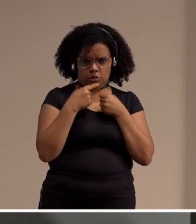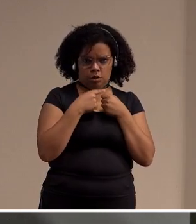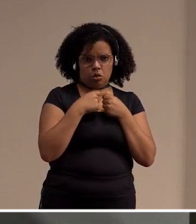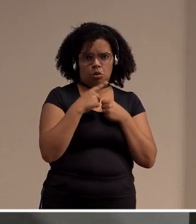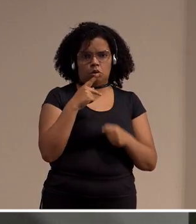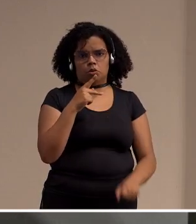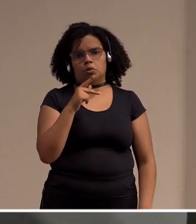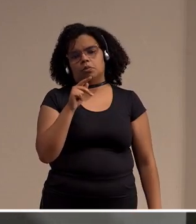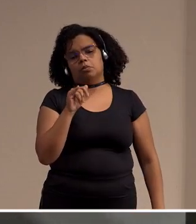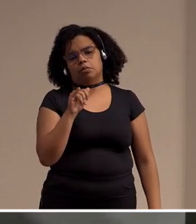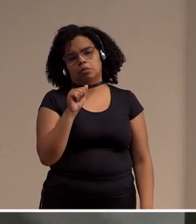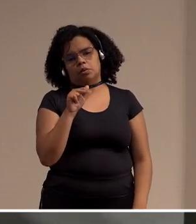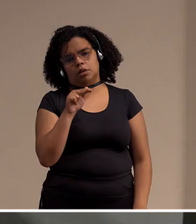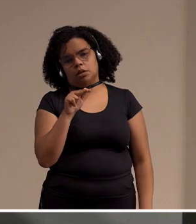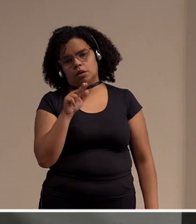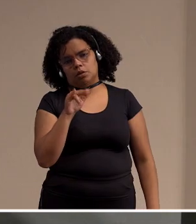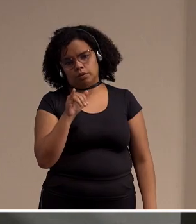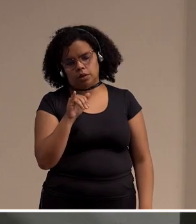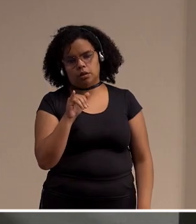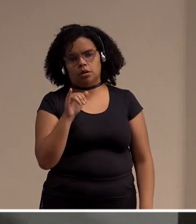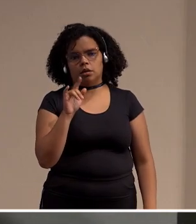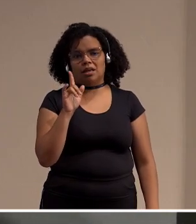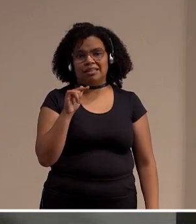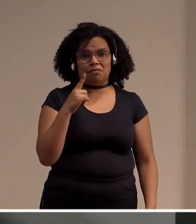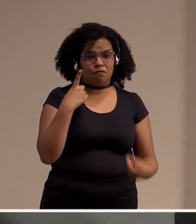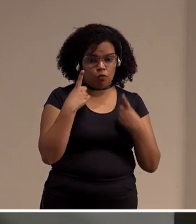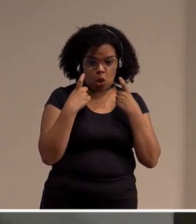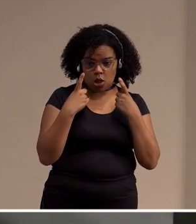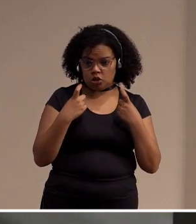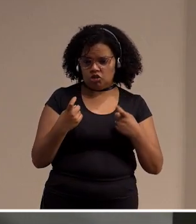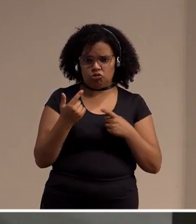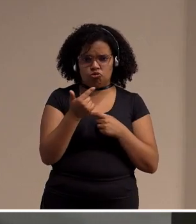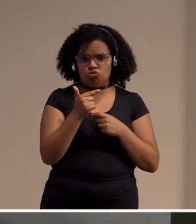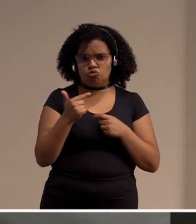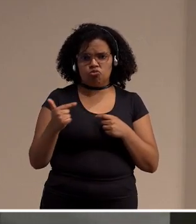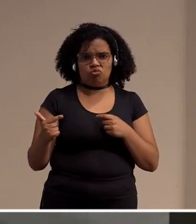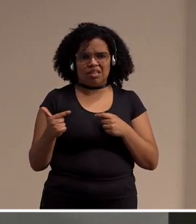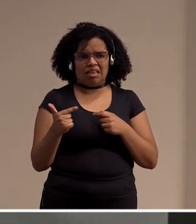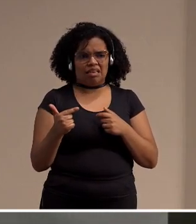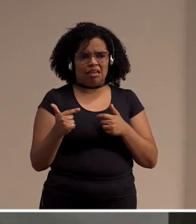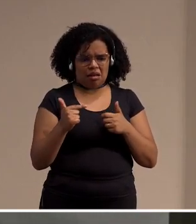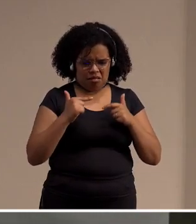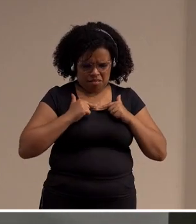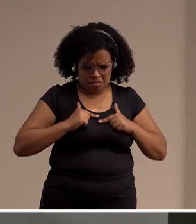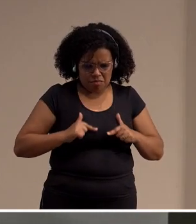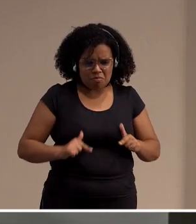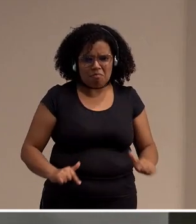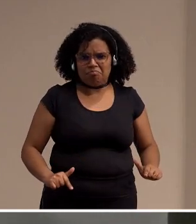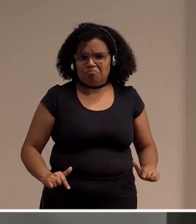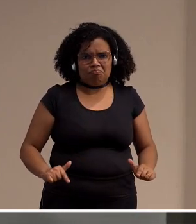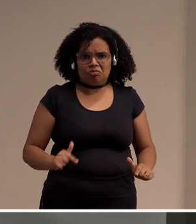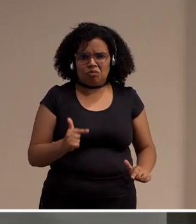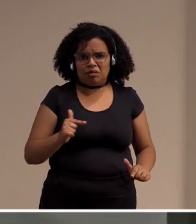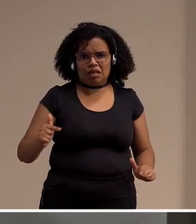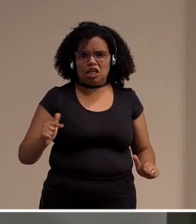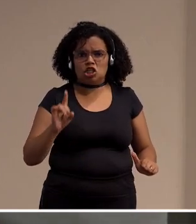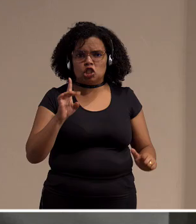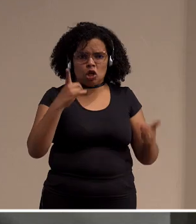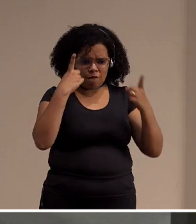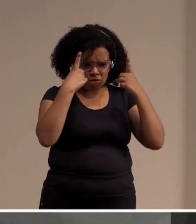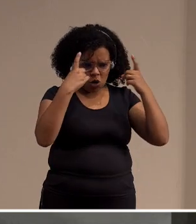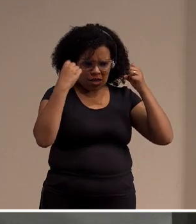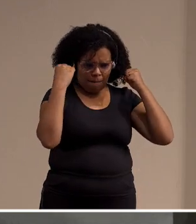são violentíssimos, são coisas assim, sabe, lugares sem qualquer aspecto de higiene, nada, é uma pura violência, assim,